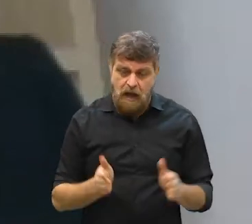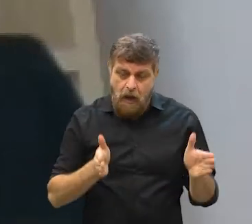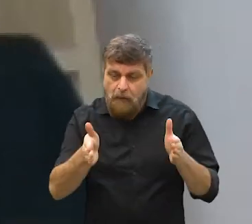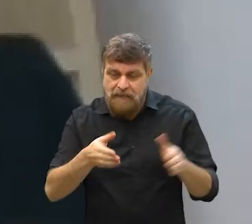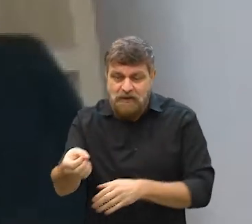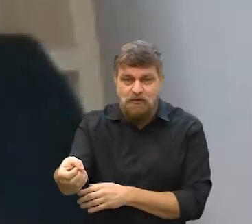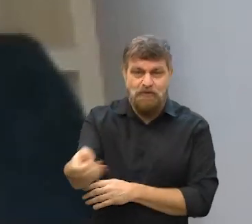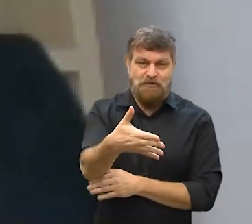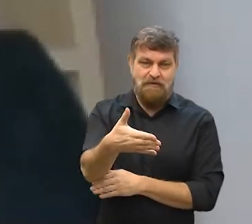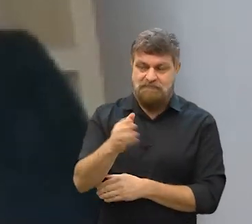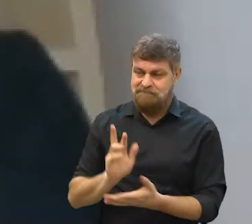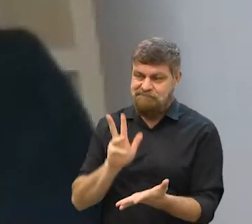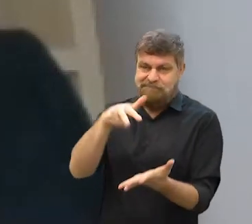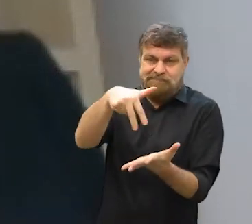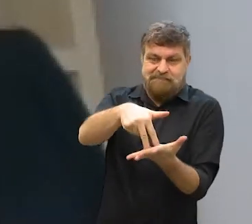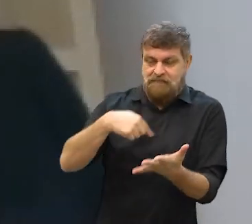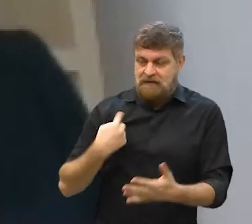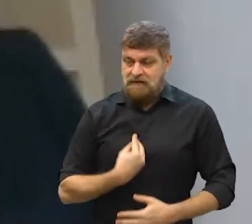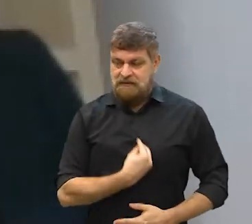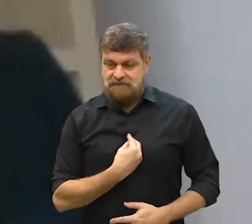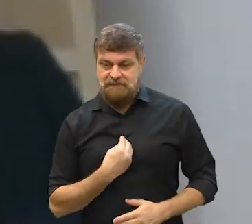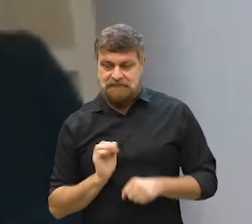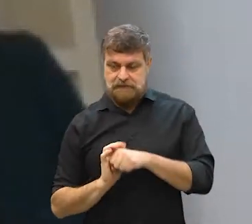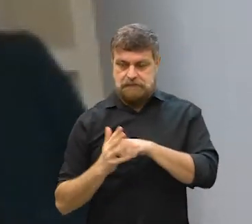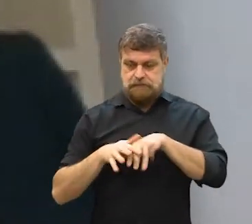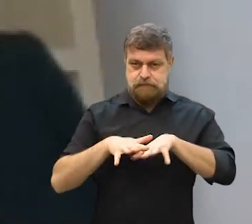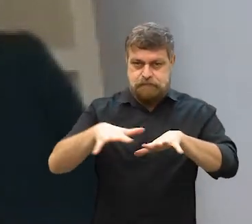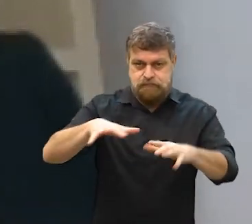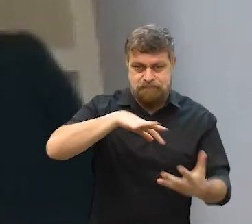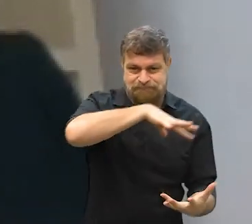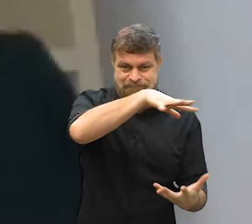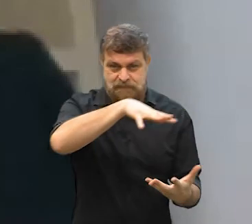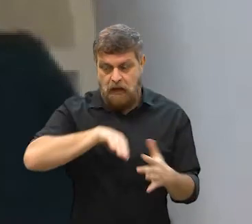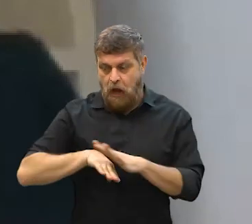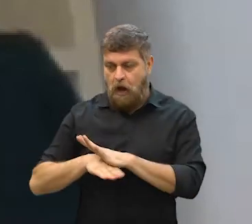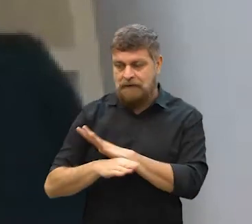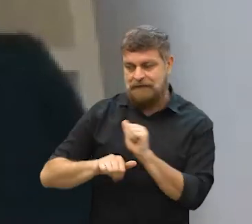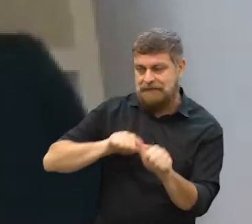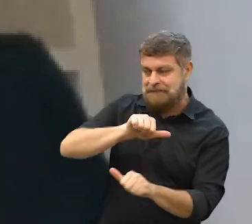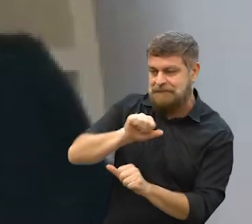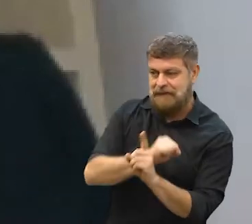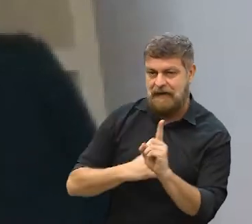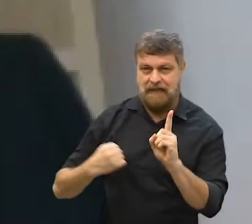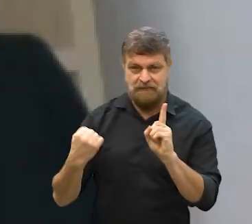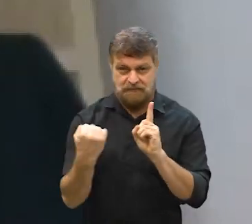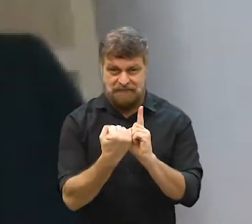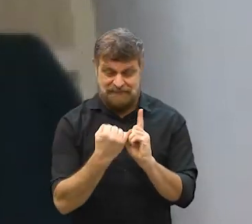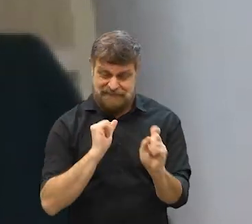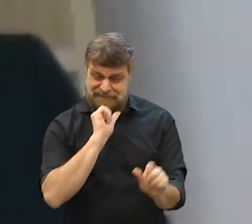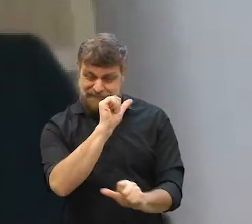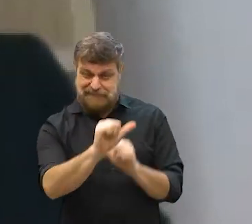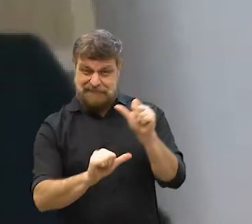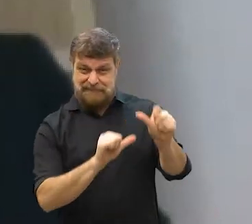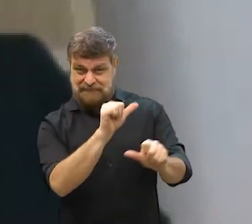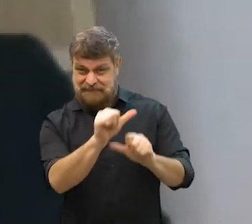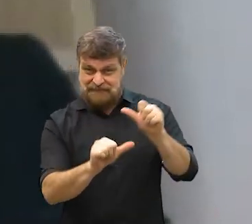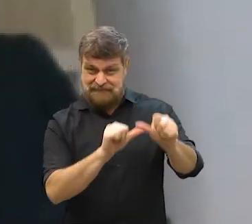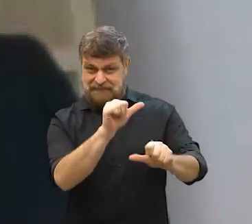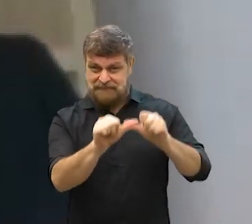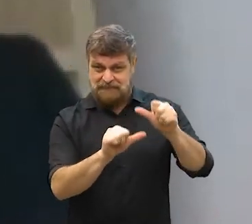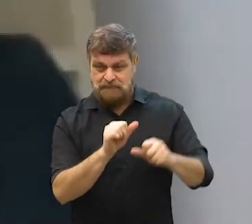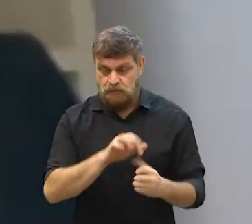realidade, né? A gente vive uma pandemia que mudou com os hábitos de uma sociedade, aliás, mudou os